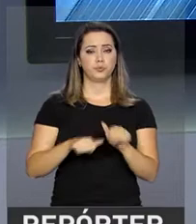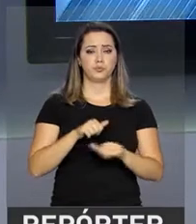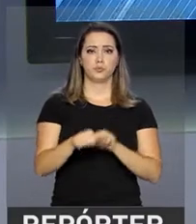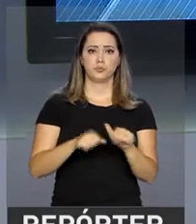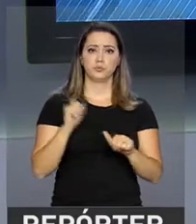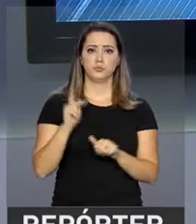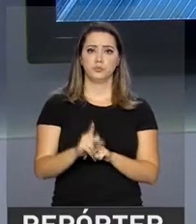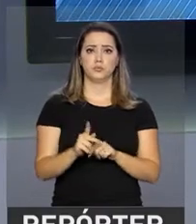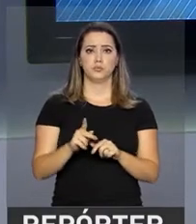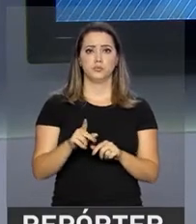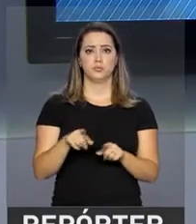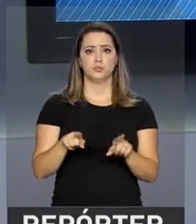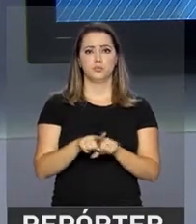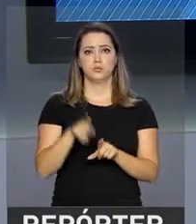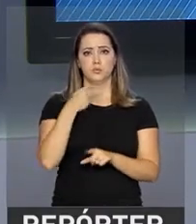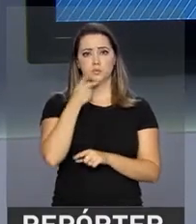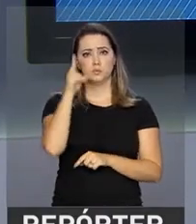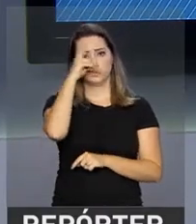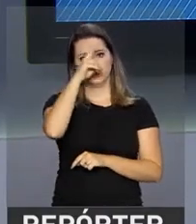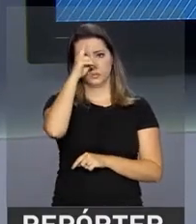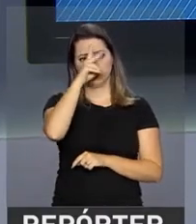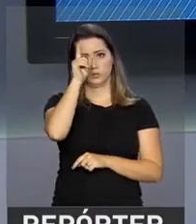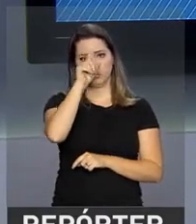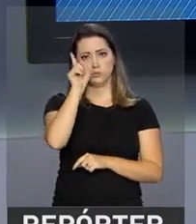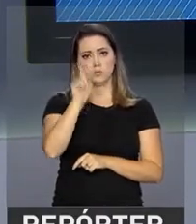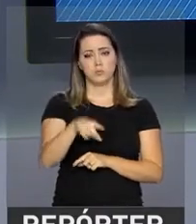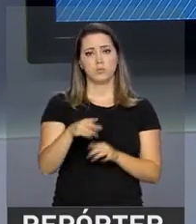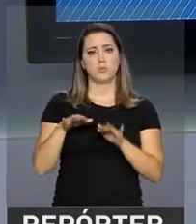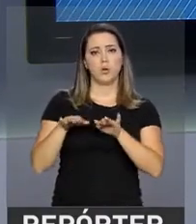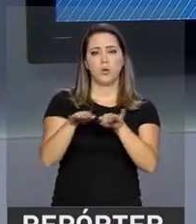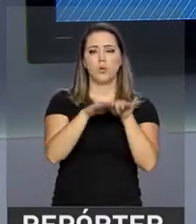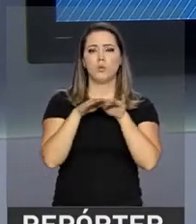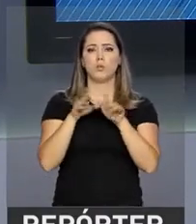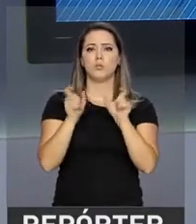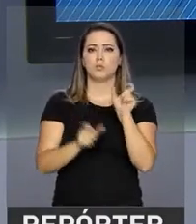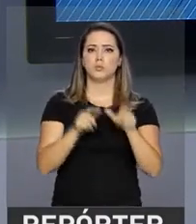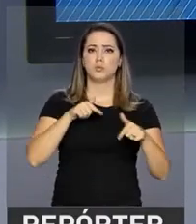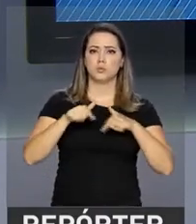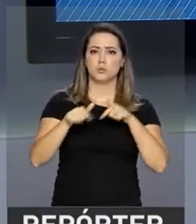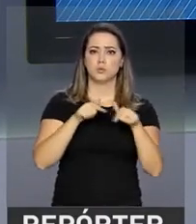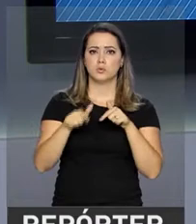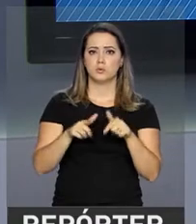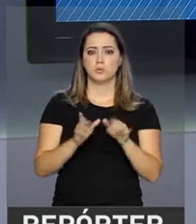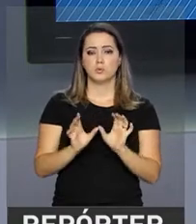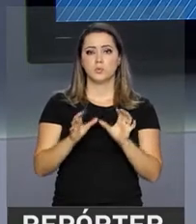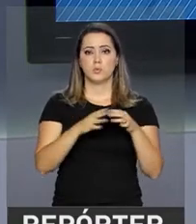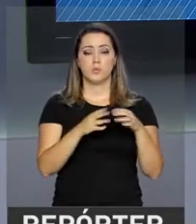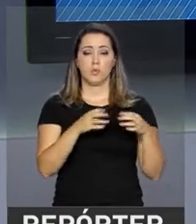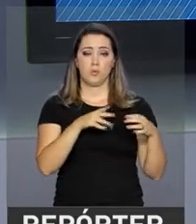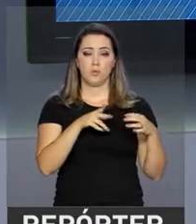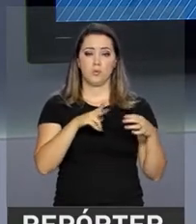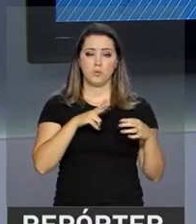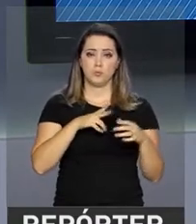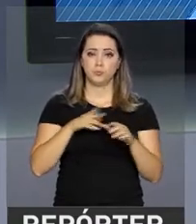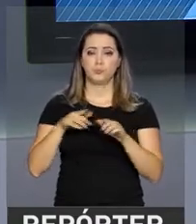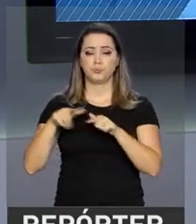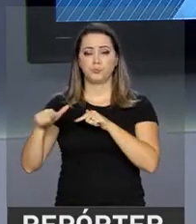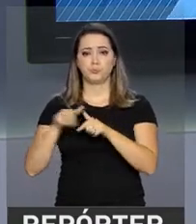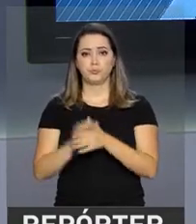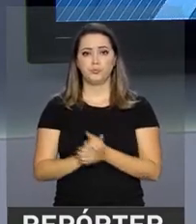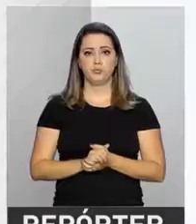Previdência. Temer lembrou que a ideia da reforma é igualar os trabalhadores públicos com os da iniciativa